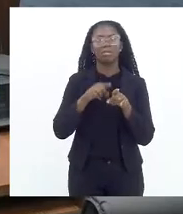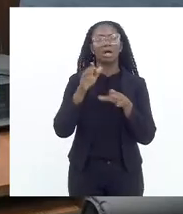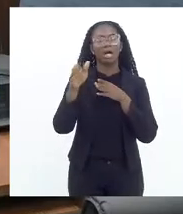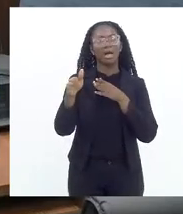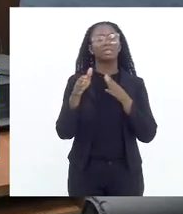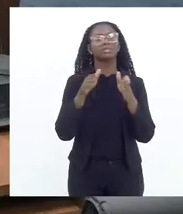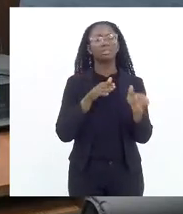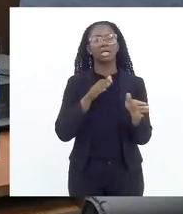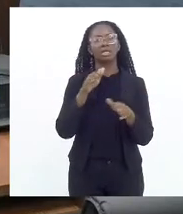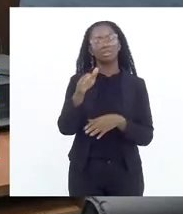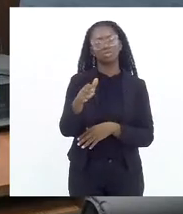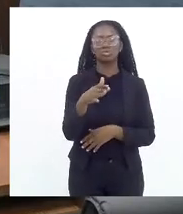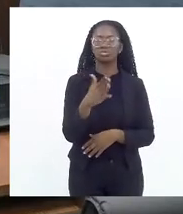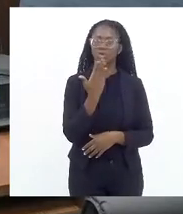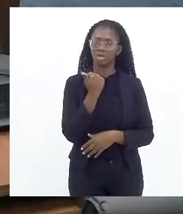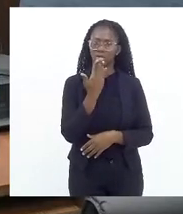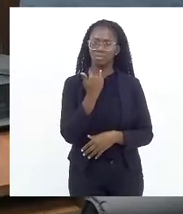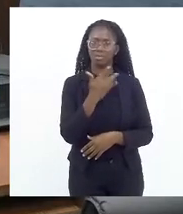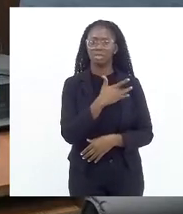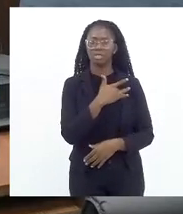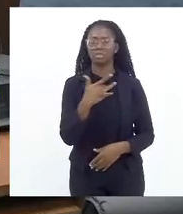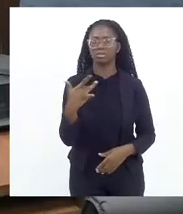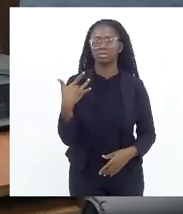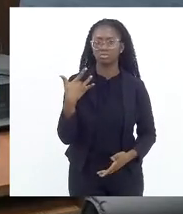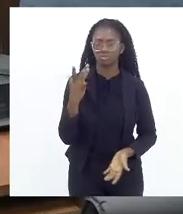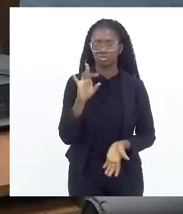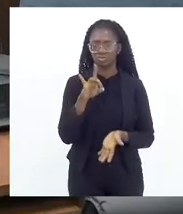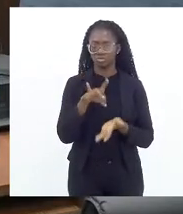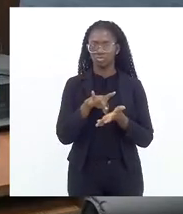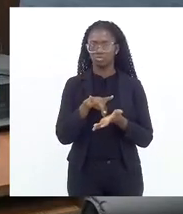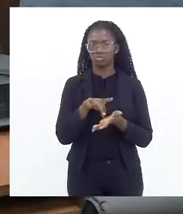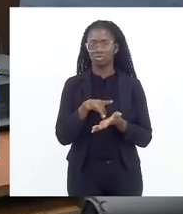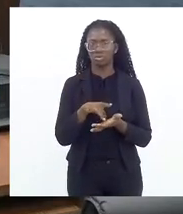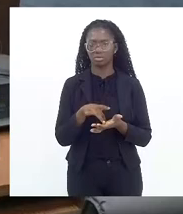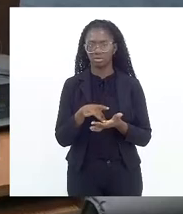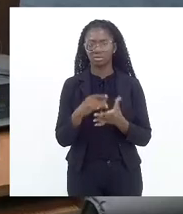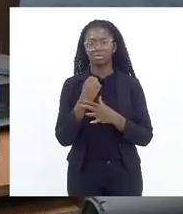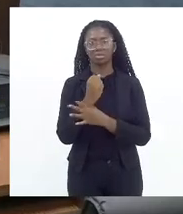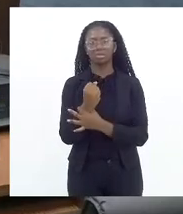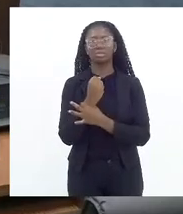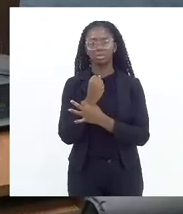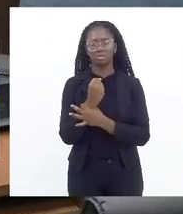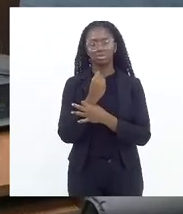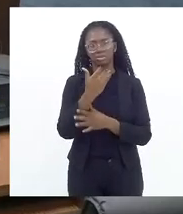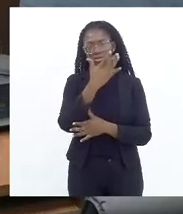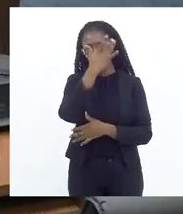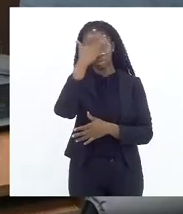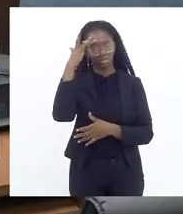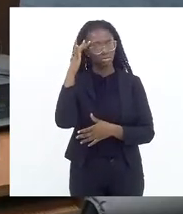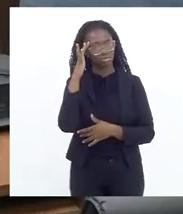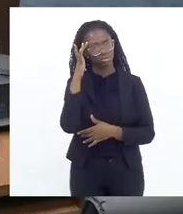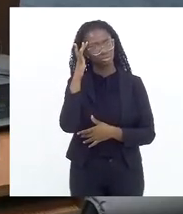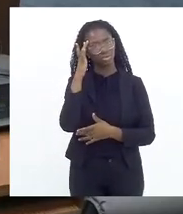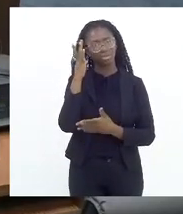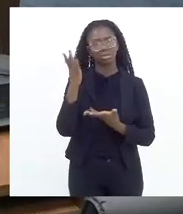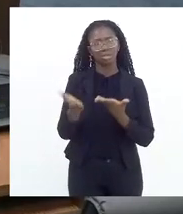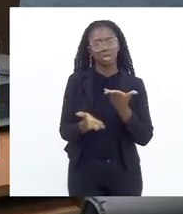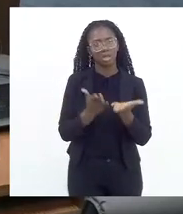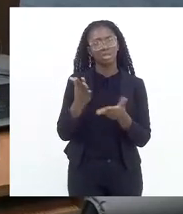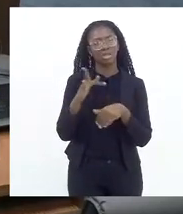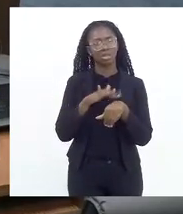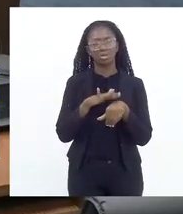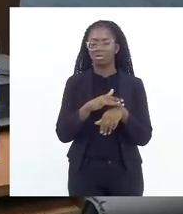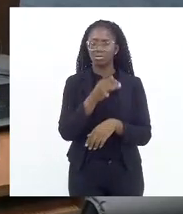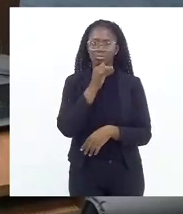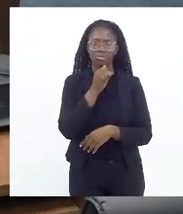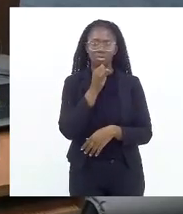alimento, garantir acesso à saúde de fato, garantir que as pessoas sejam tratadas nas suas doenças, por